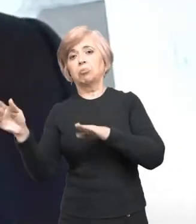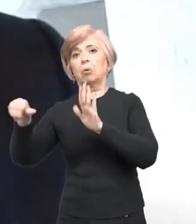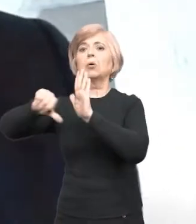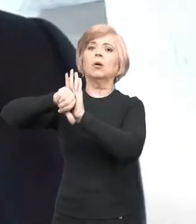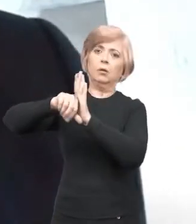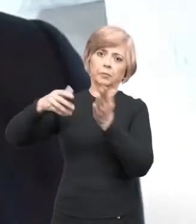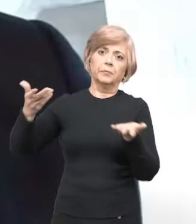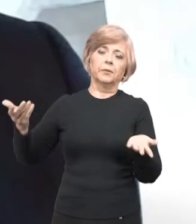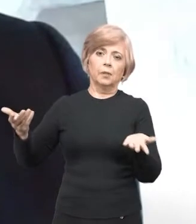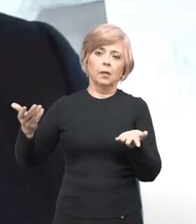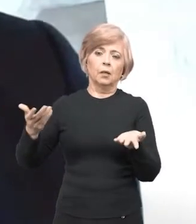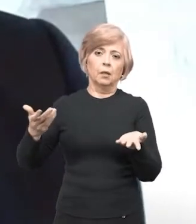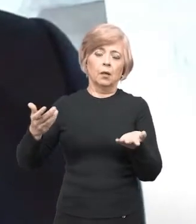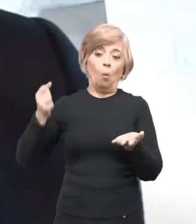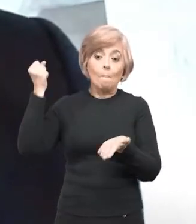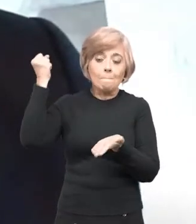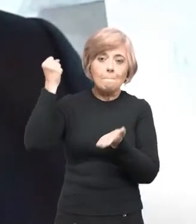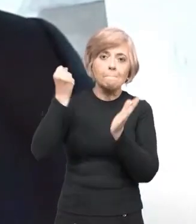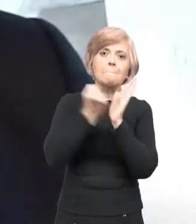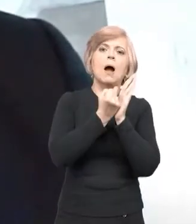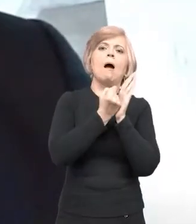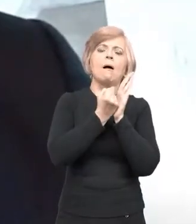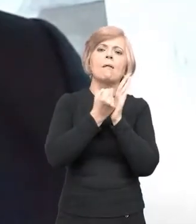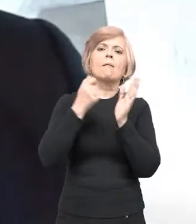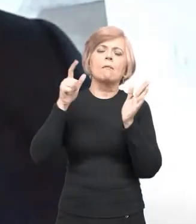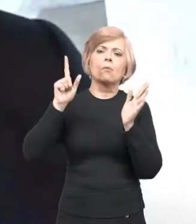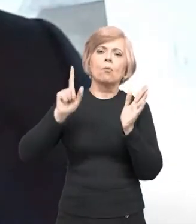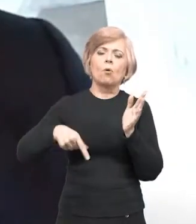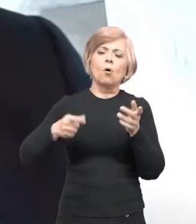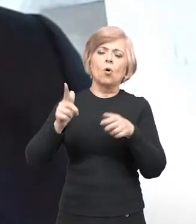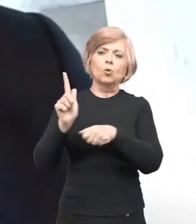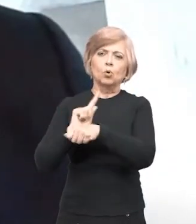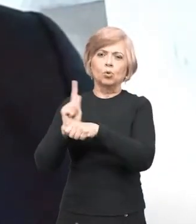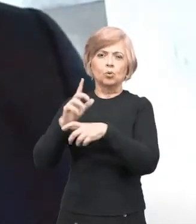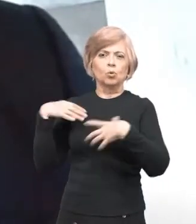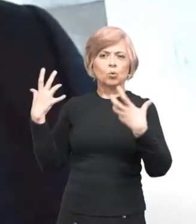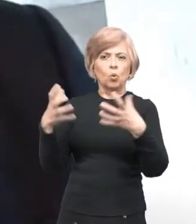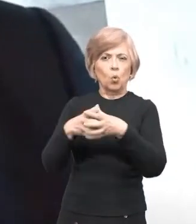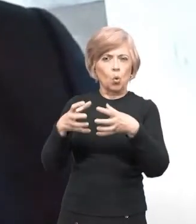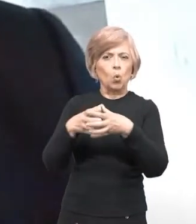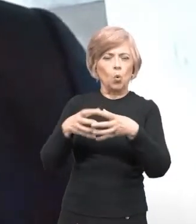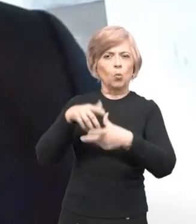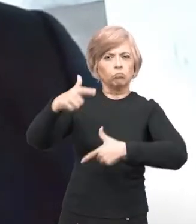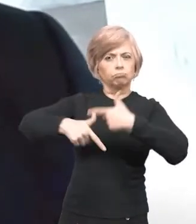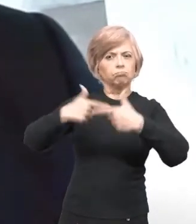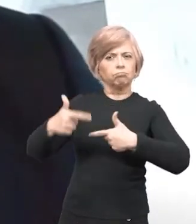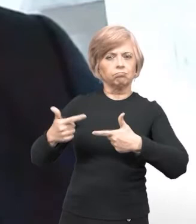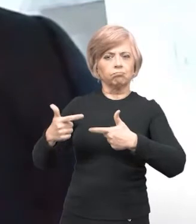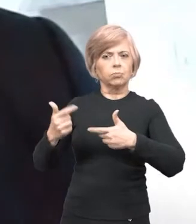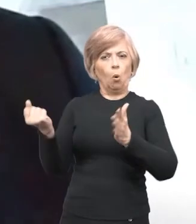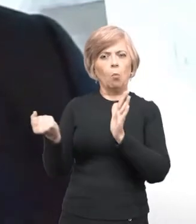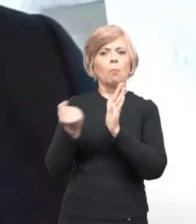é talvez o maior marco da gestão do grupo, né, seja